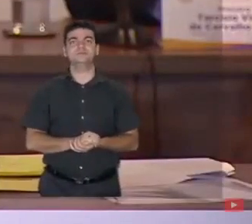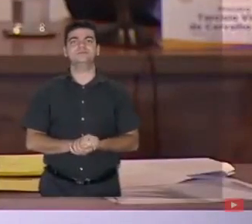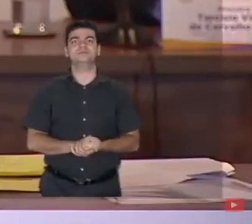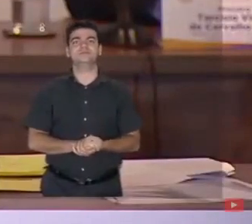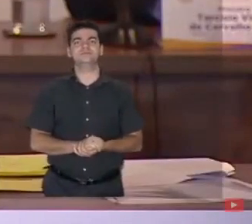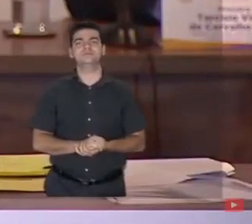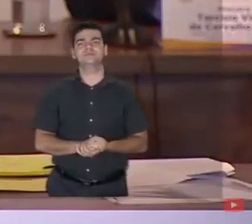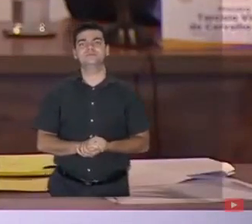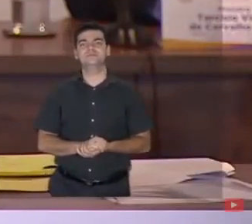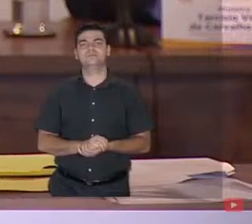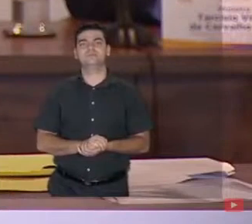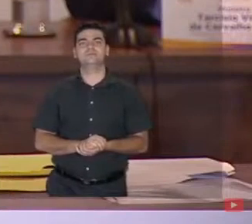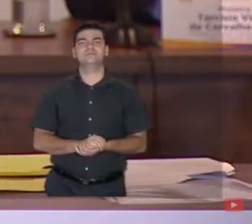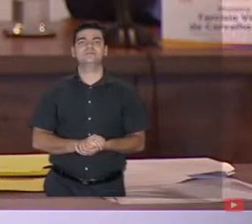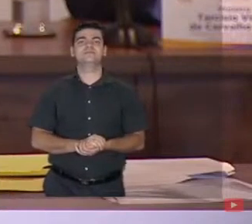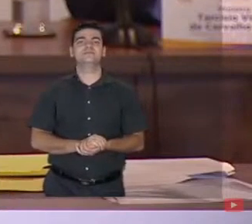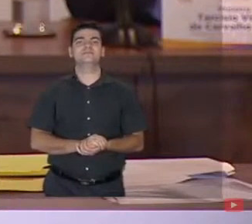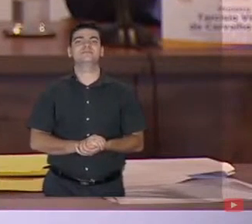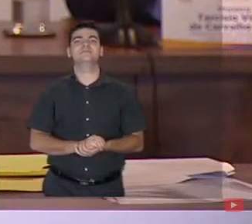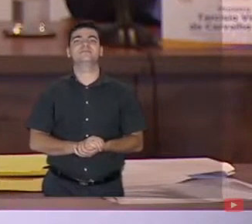Veja,